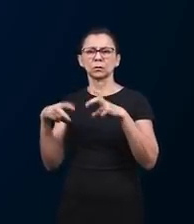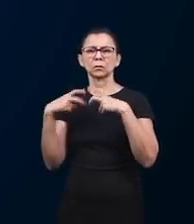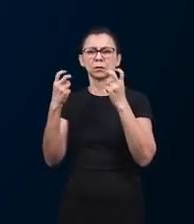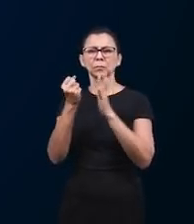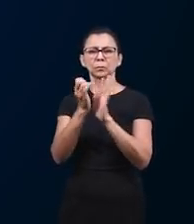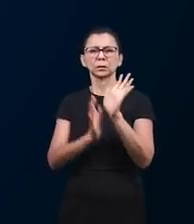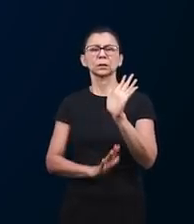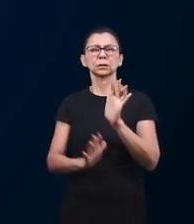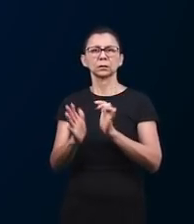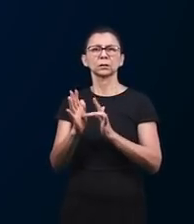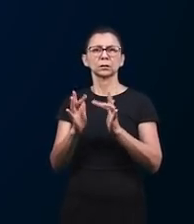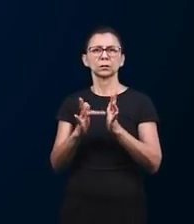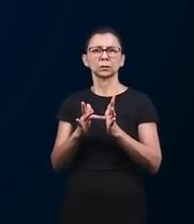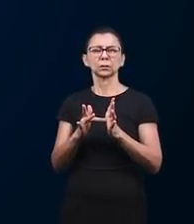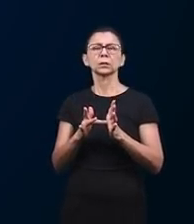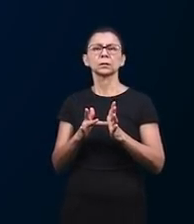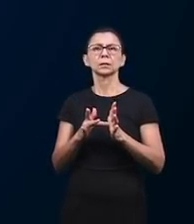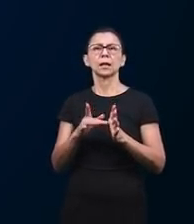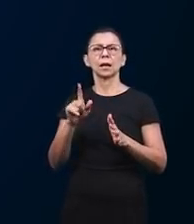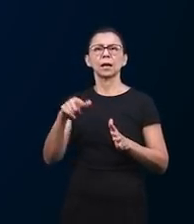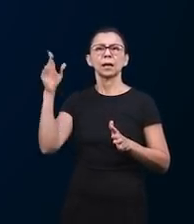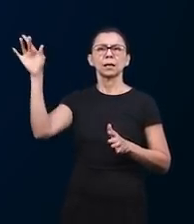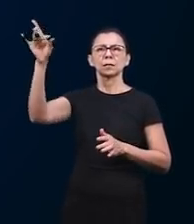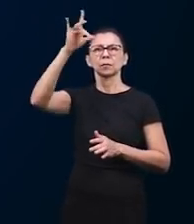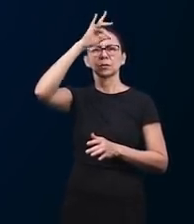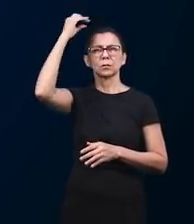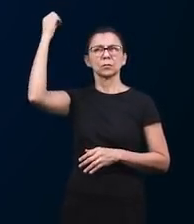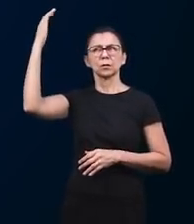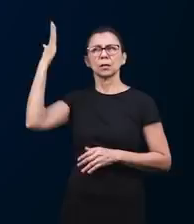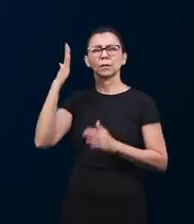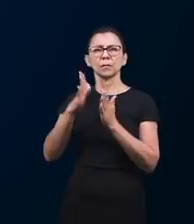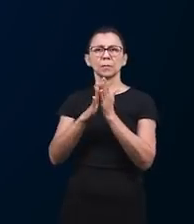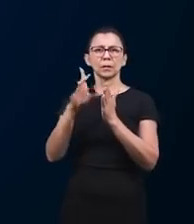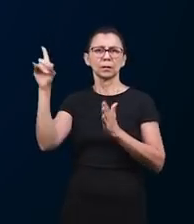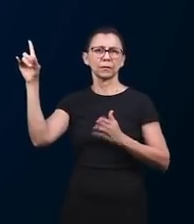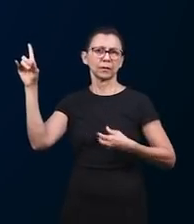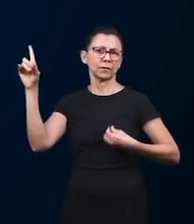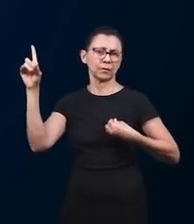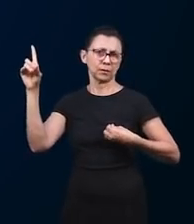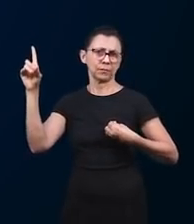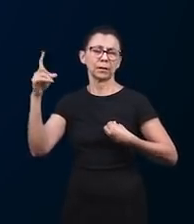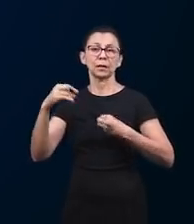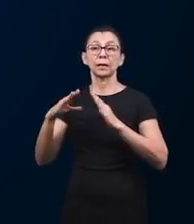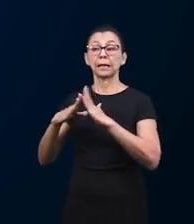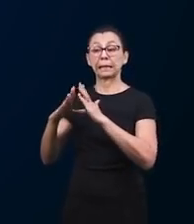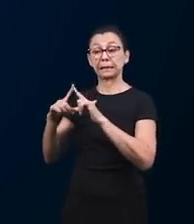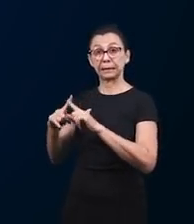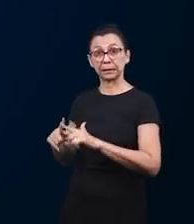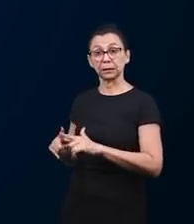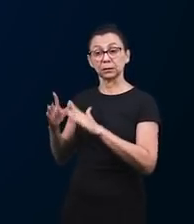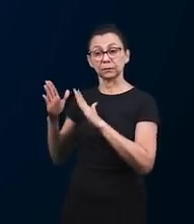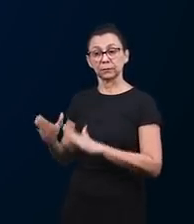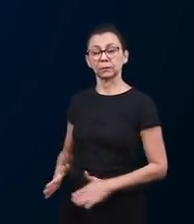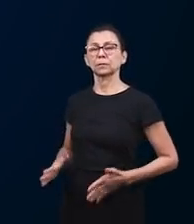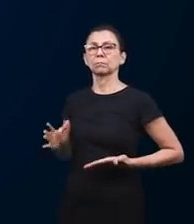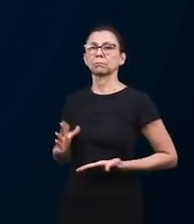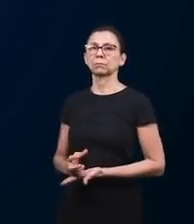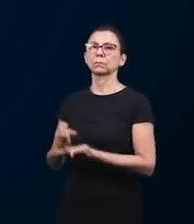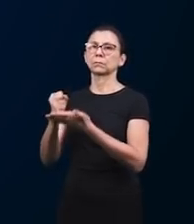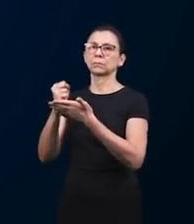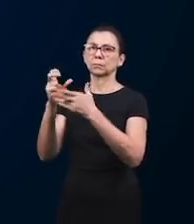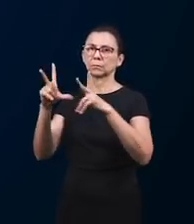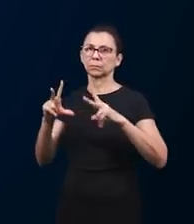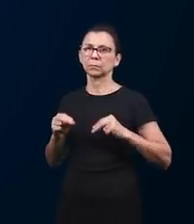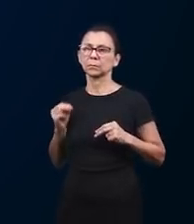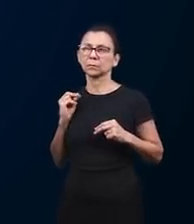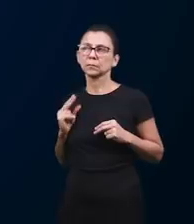é o seu Espírito Santo que nos revela a palavra viva. A igreja que vai ser arrebatada e herdar a vida eterna